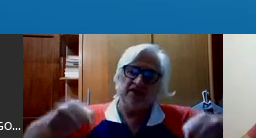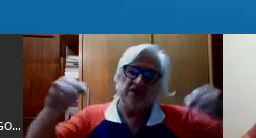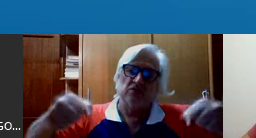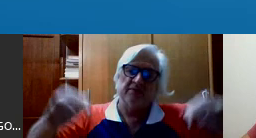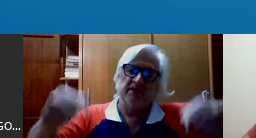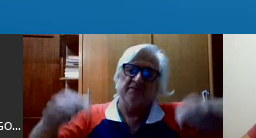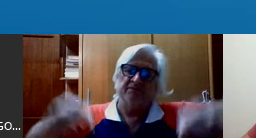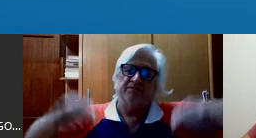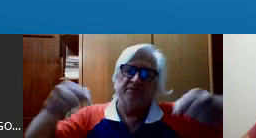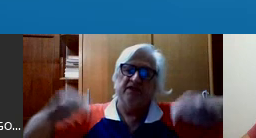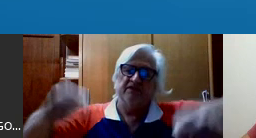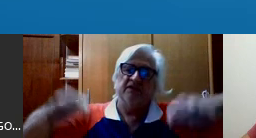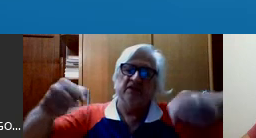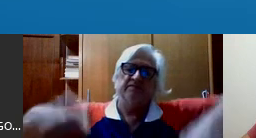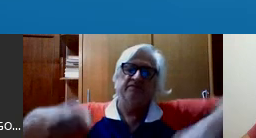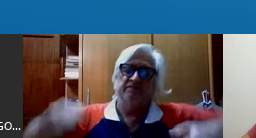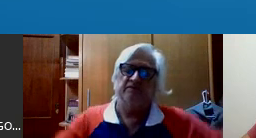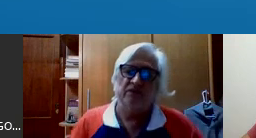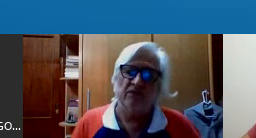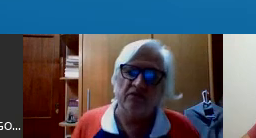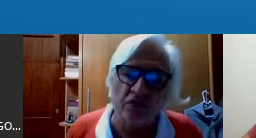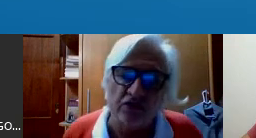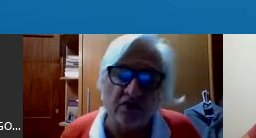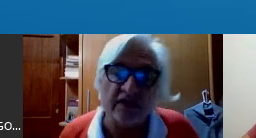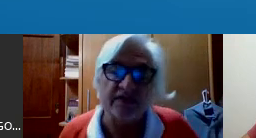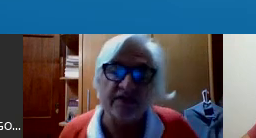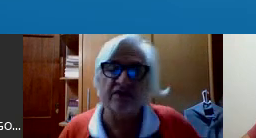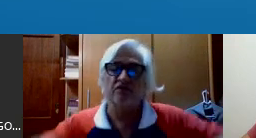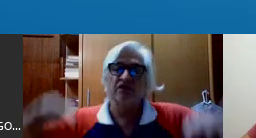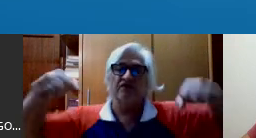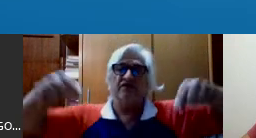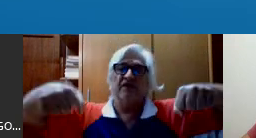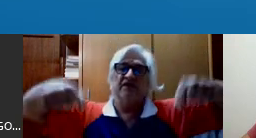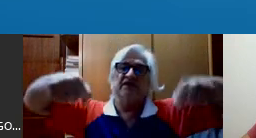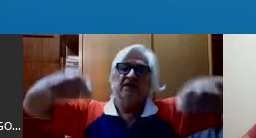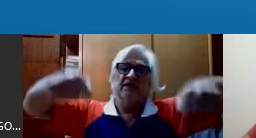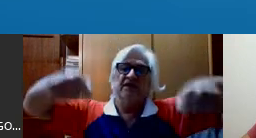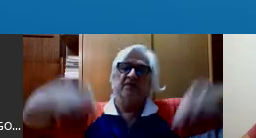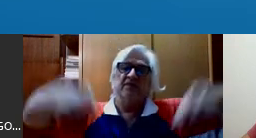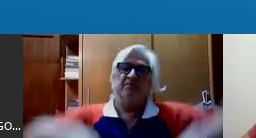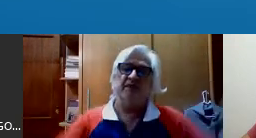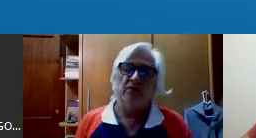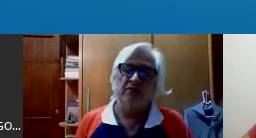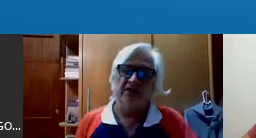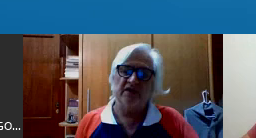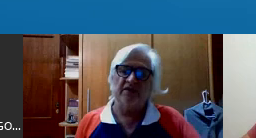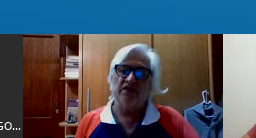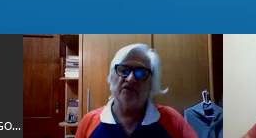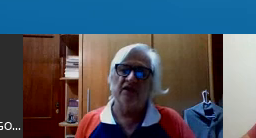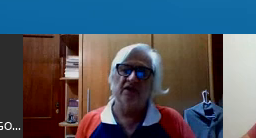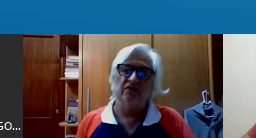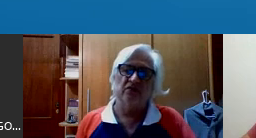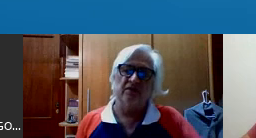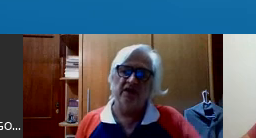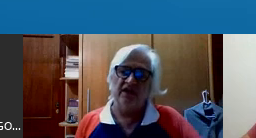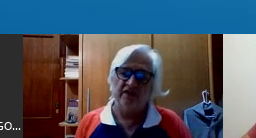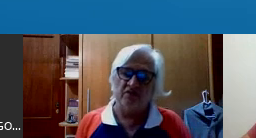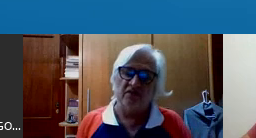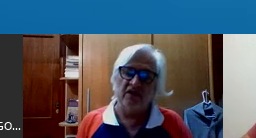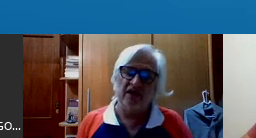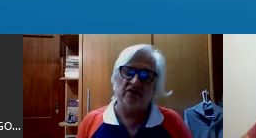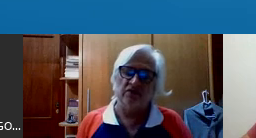manual que o cara segura para, né, que fica, tem um esforço do cacete que o sujeito faz ali para normalmente quebrar